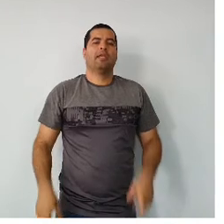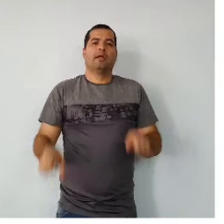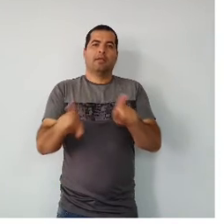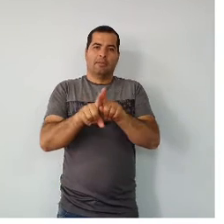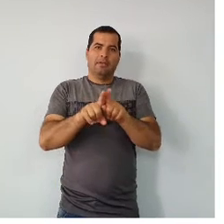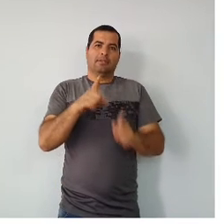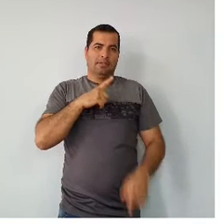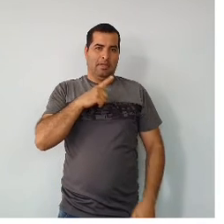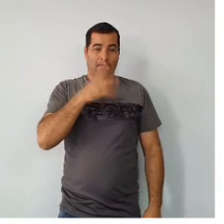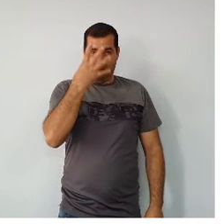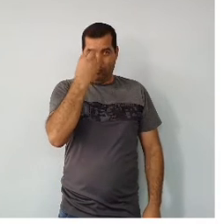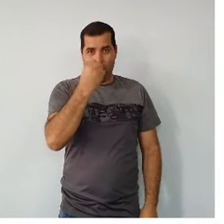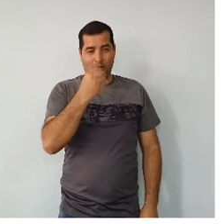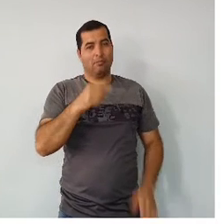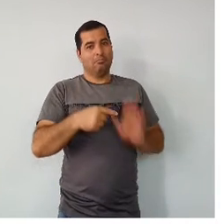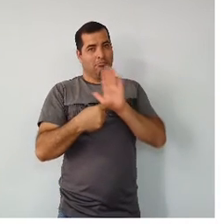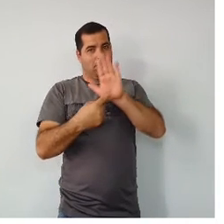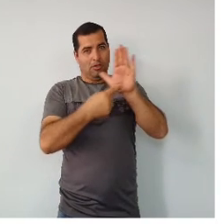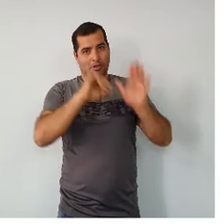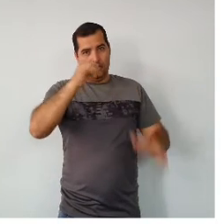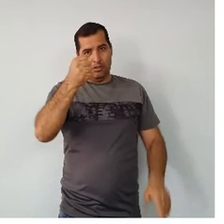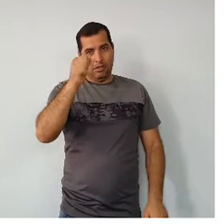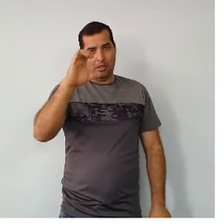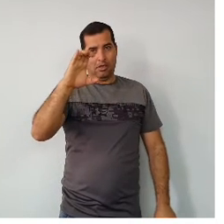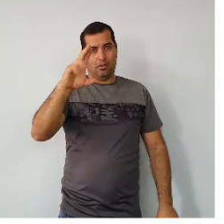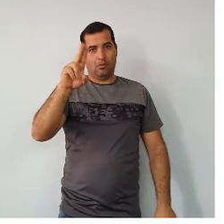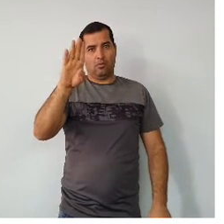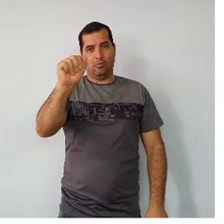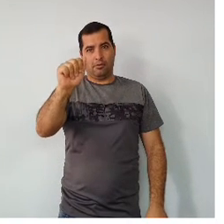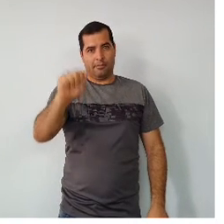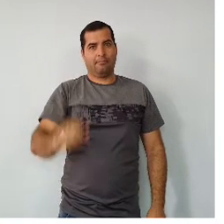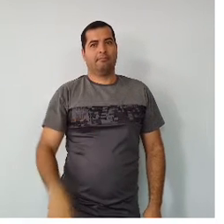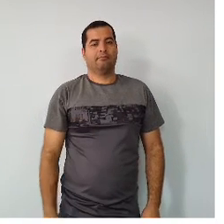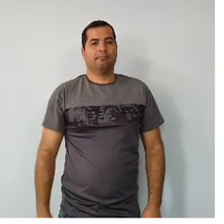Aqui nós temos a imagem, do bairro de Jacuba aí.